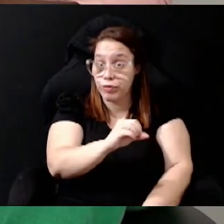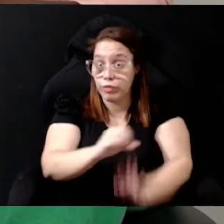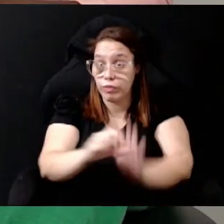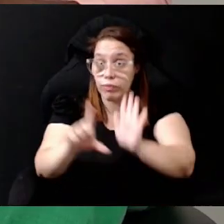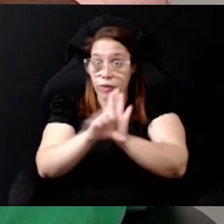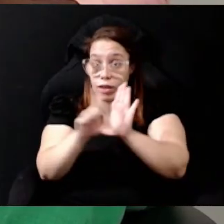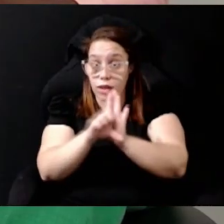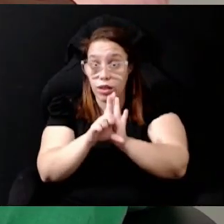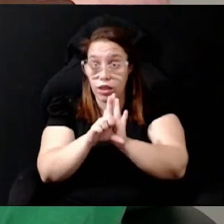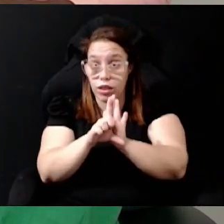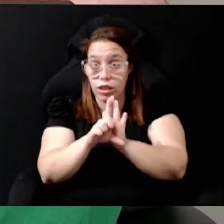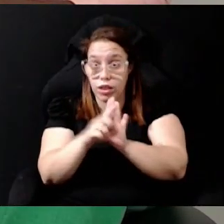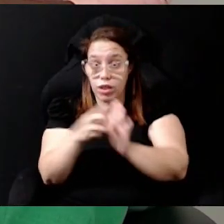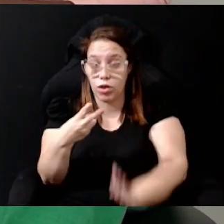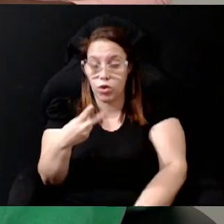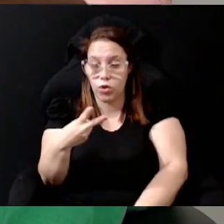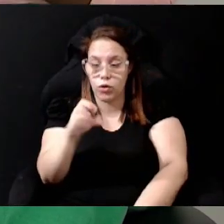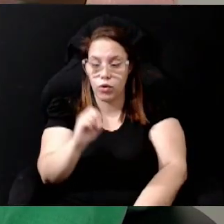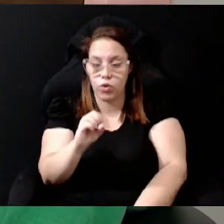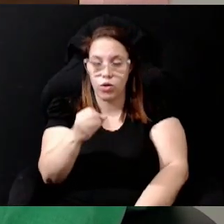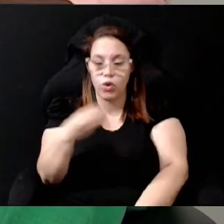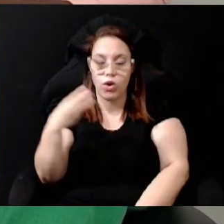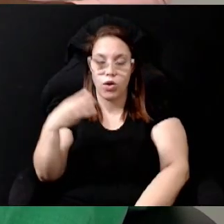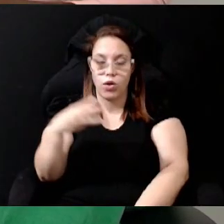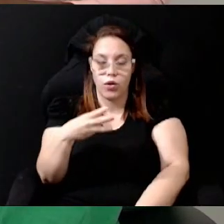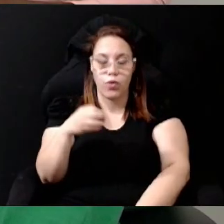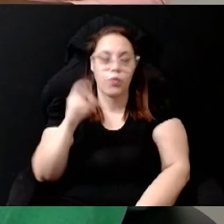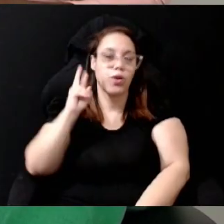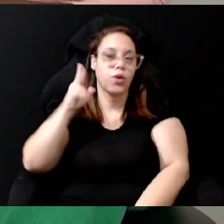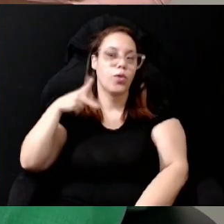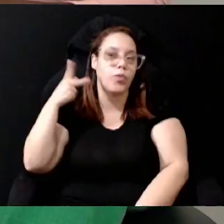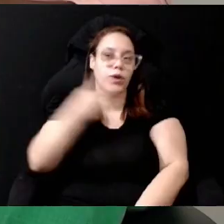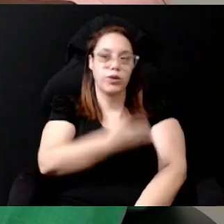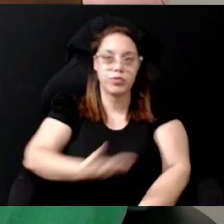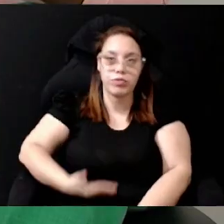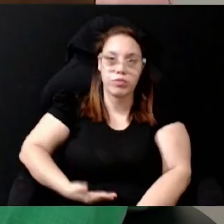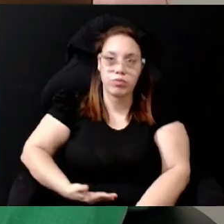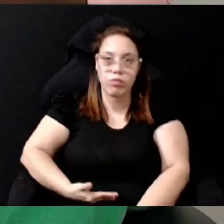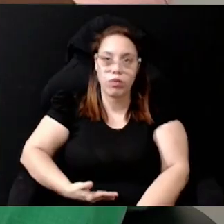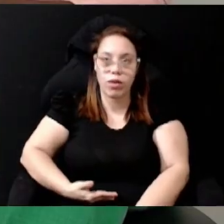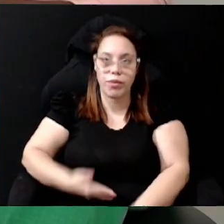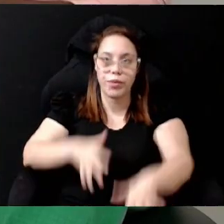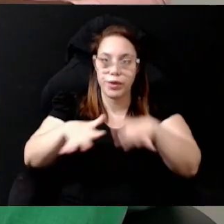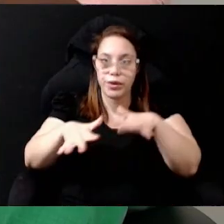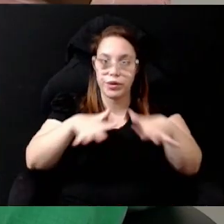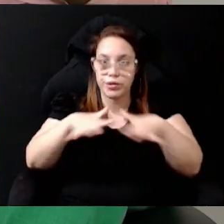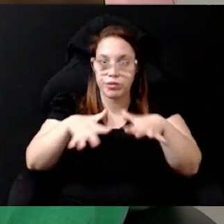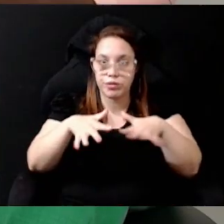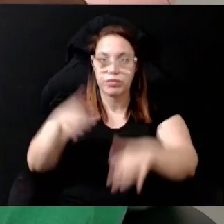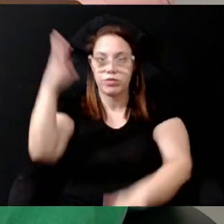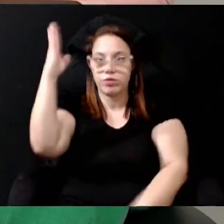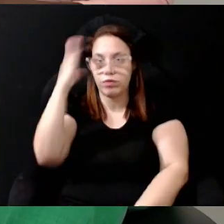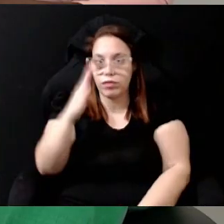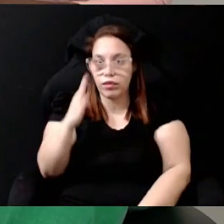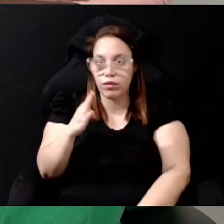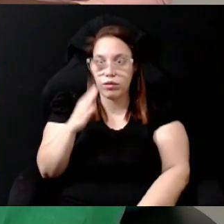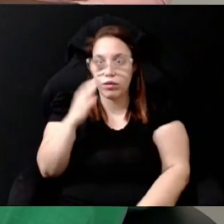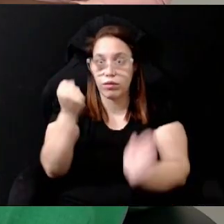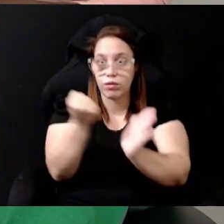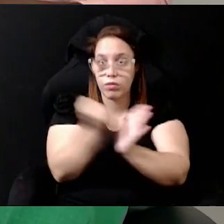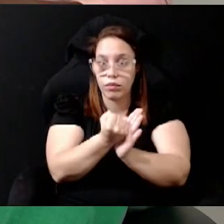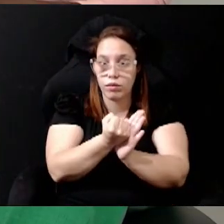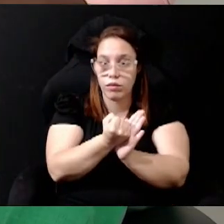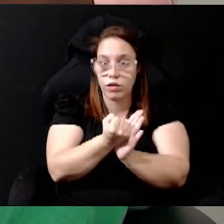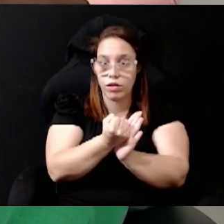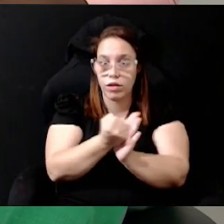10.639, Valéria? A Lei 10.639, de 2003, era uma política pública, que ela é fruto do movimento, das ações do movimento negro no Brasil,